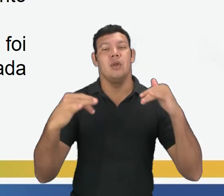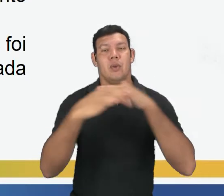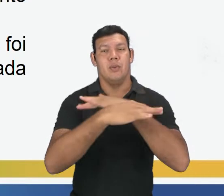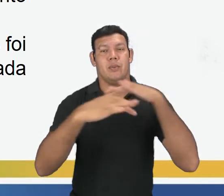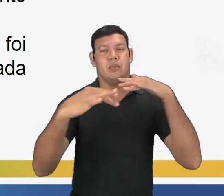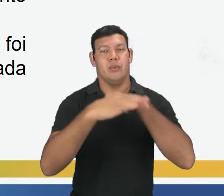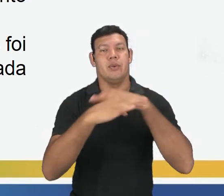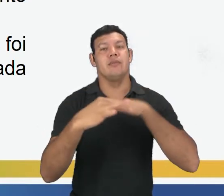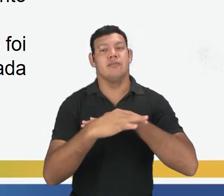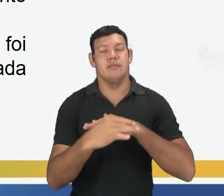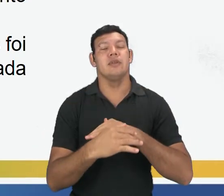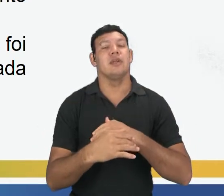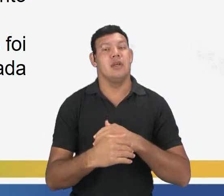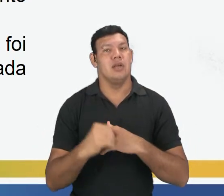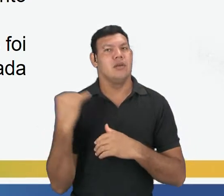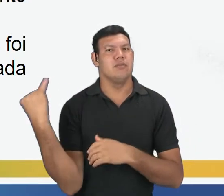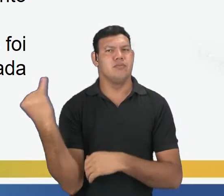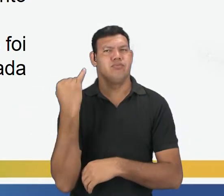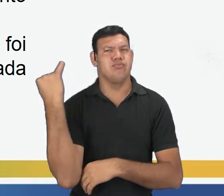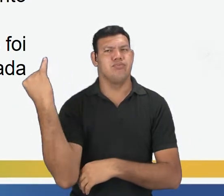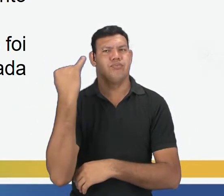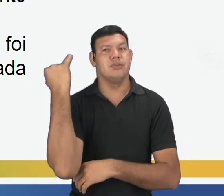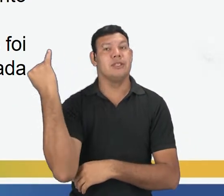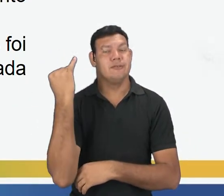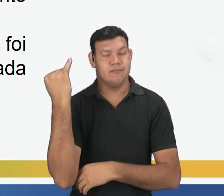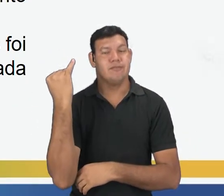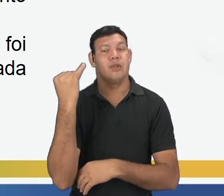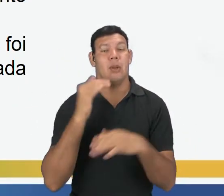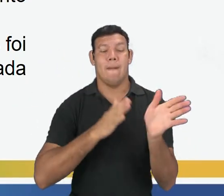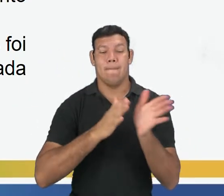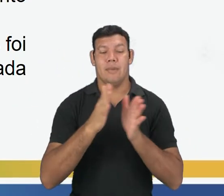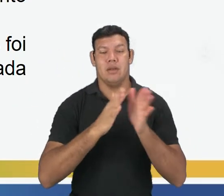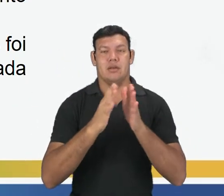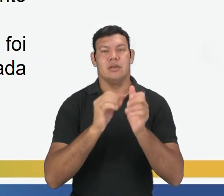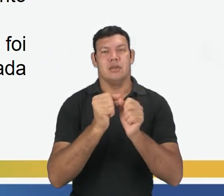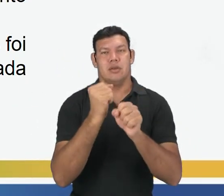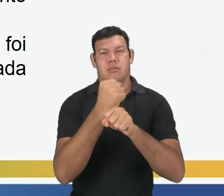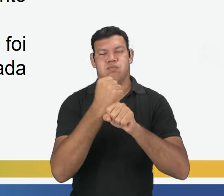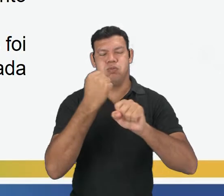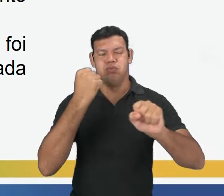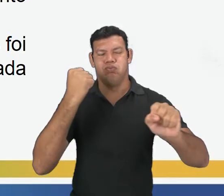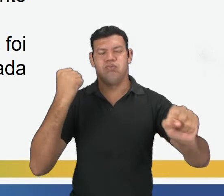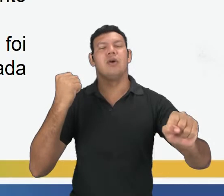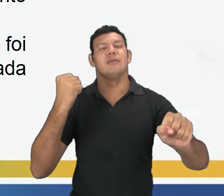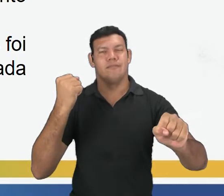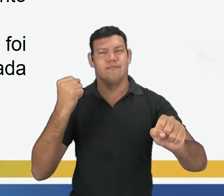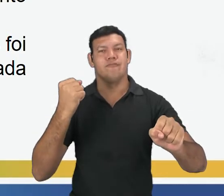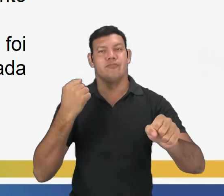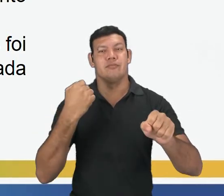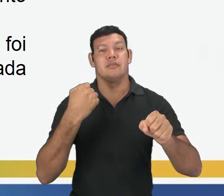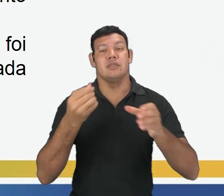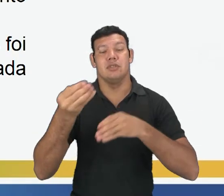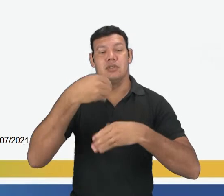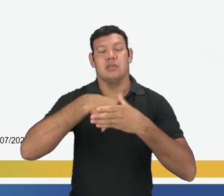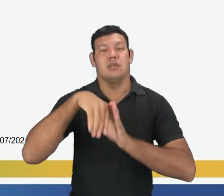urbanos foi fundamental para que a urbanização se expandisse cada vez mais no